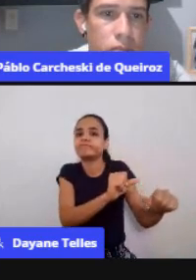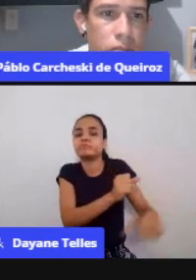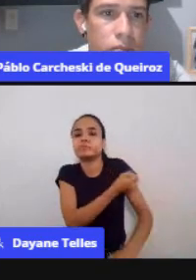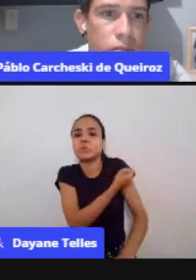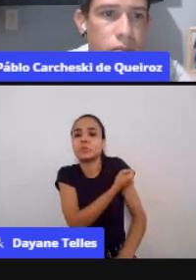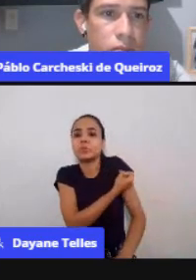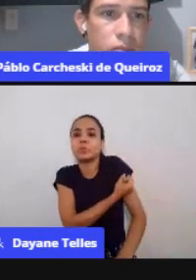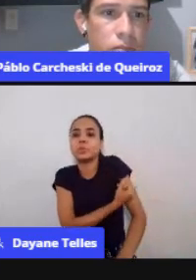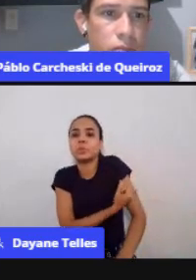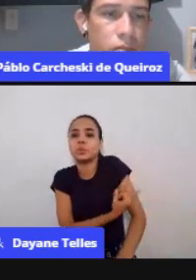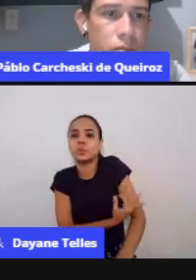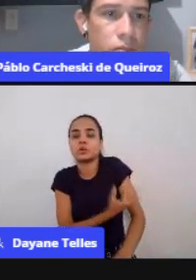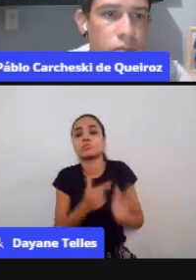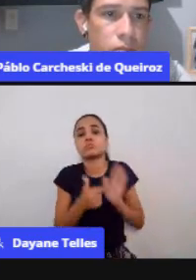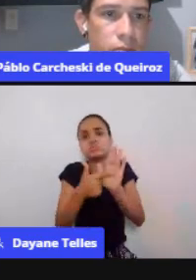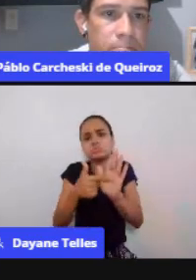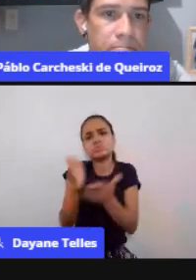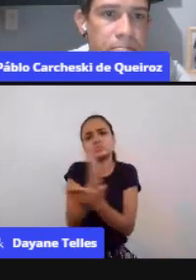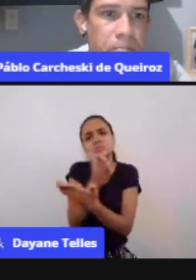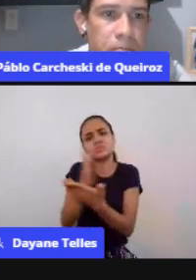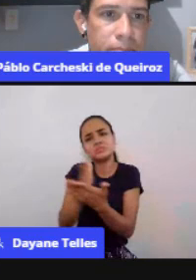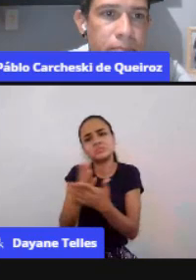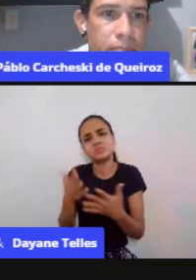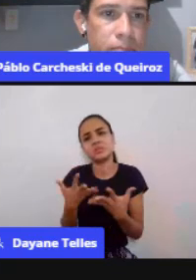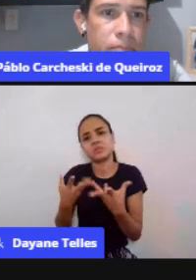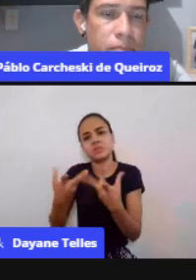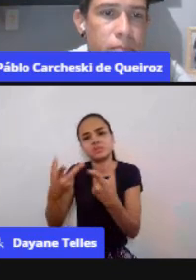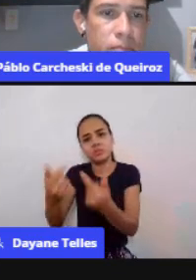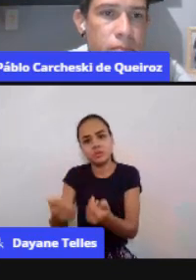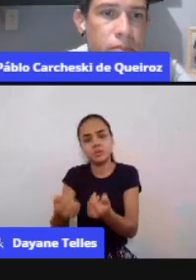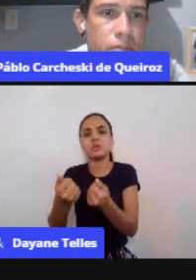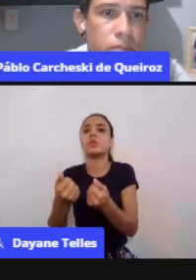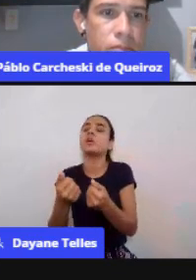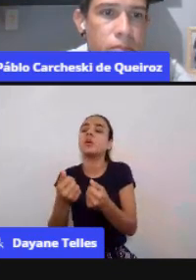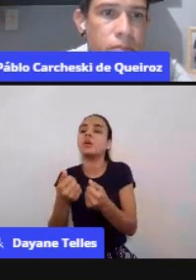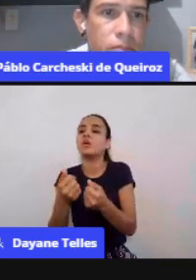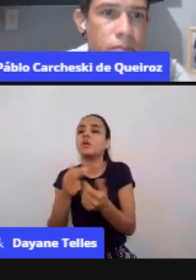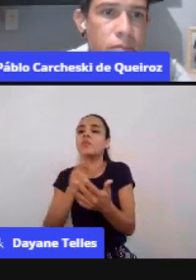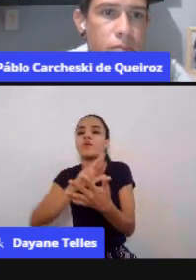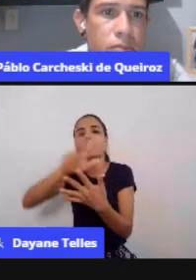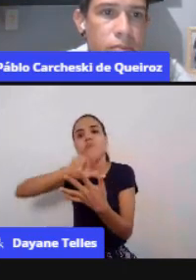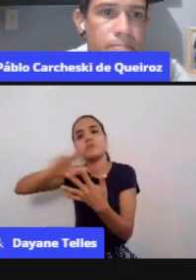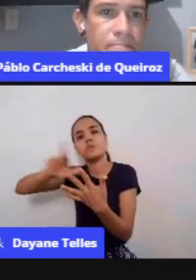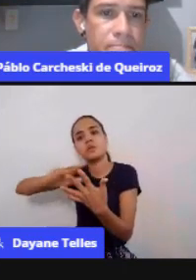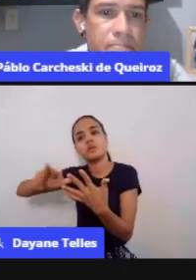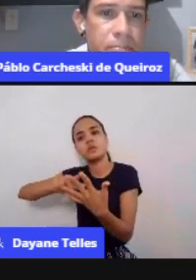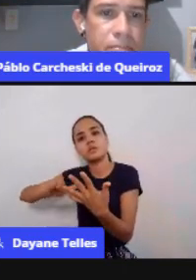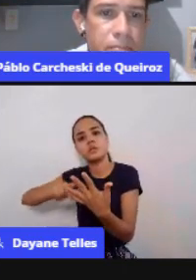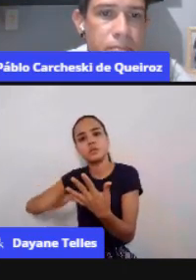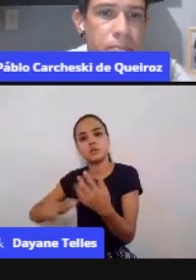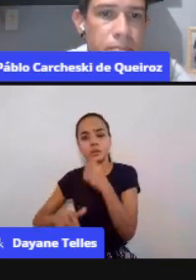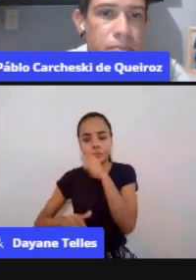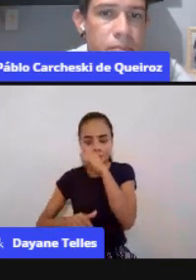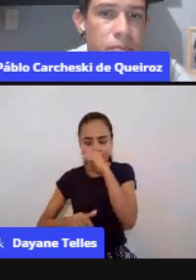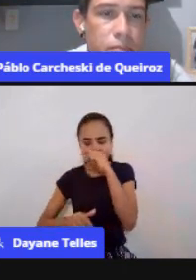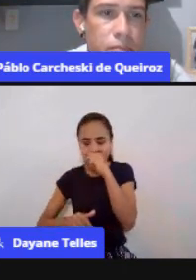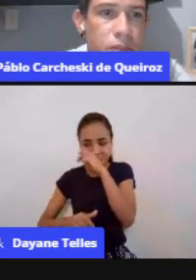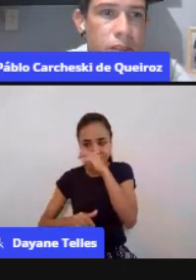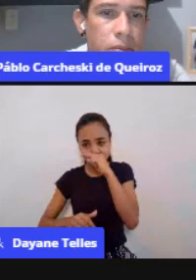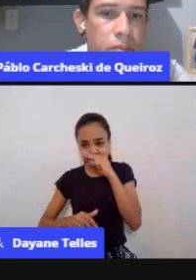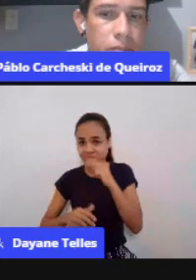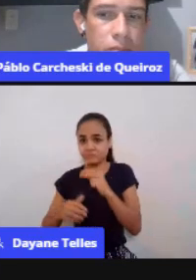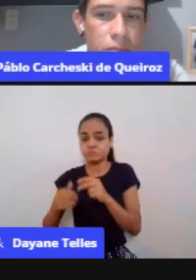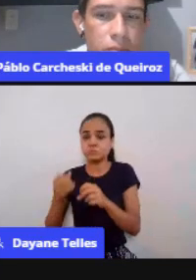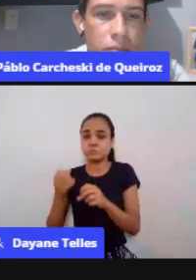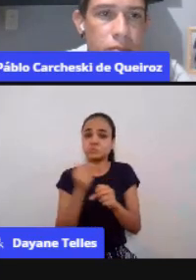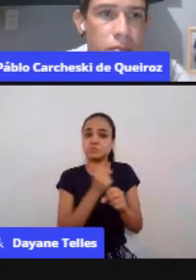essas variações, e como que nós podemos fazer a leitura dessas as variações durante os anos do ensino fundamental. E aí eu peço